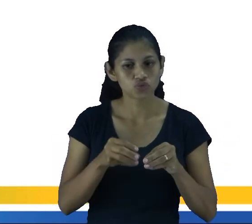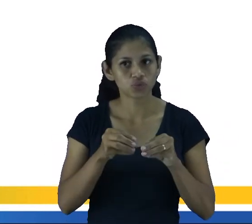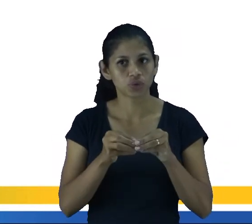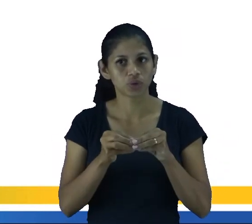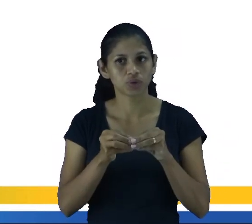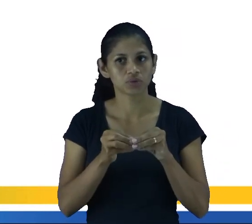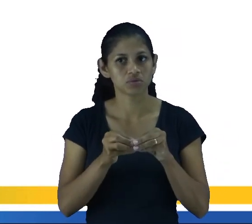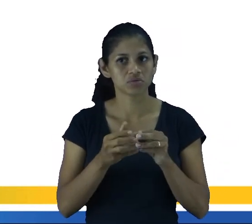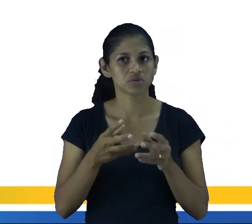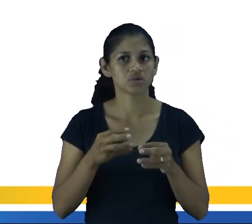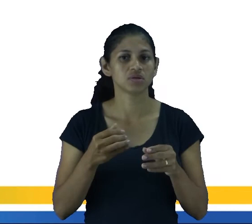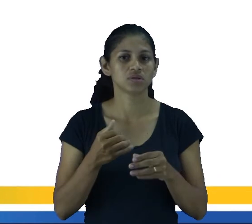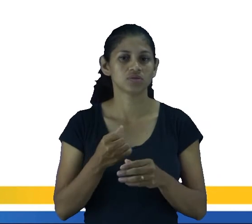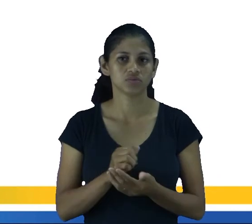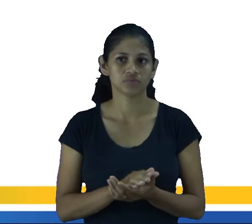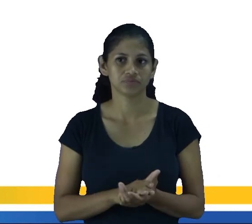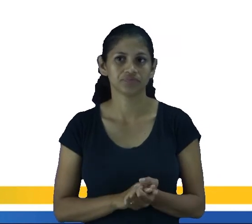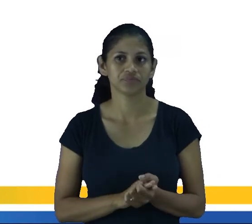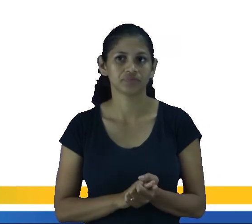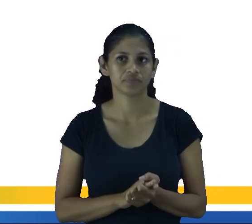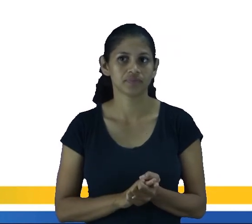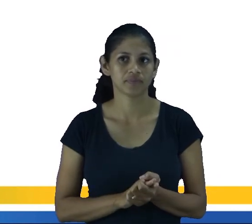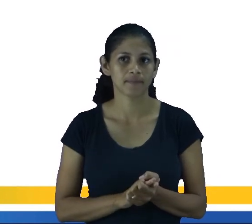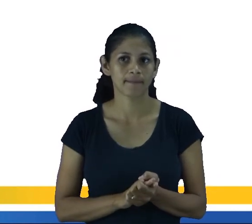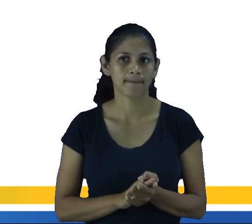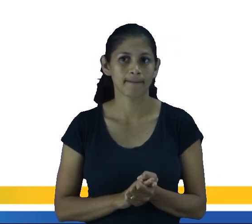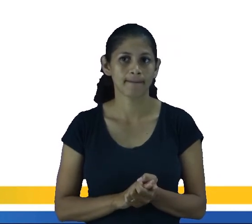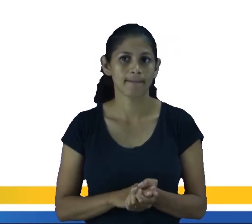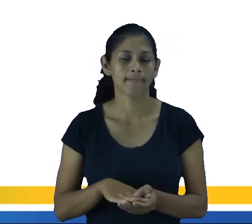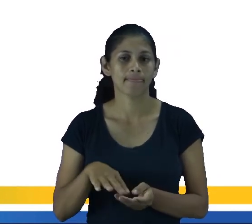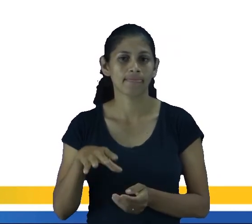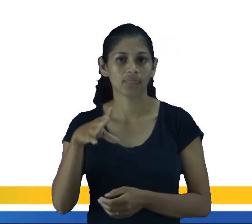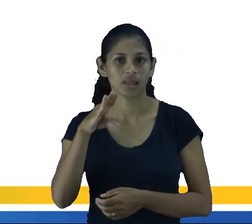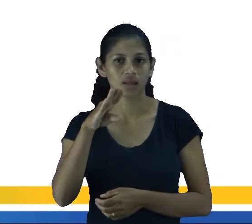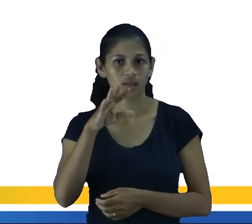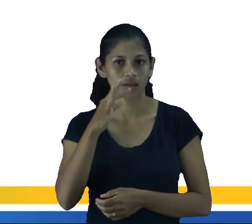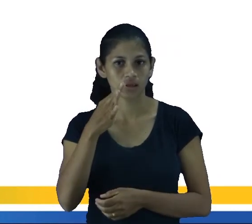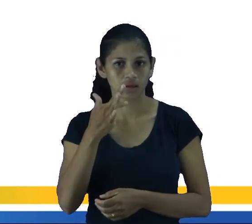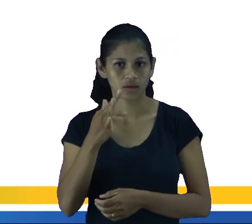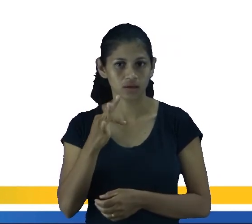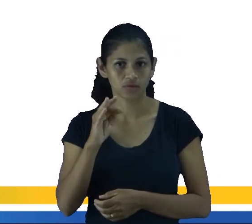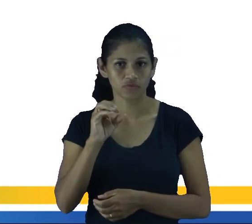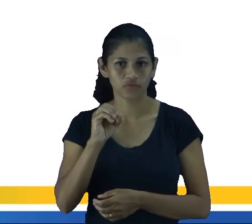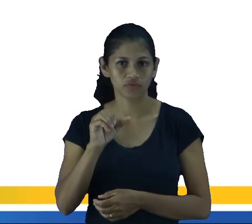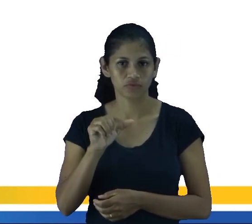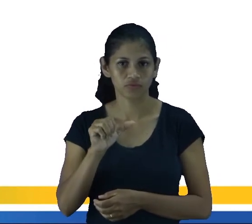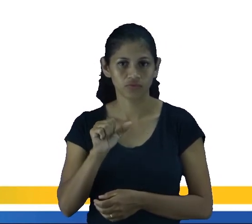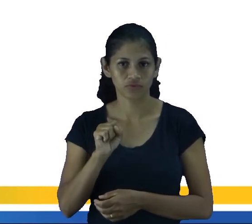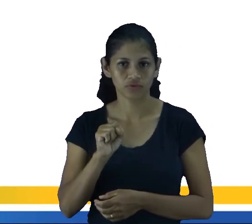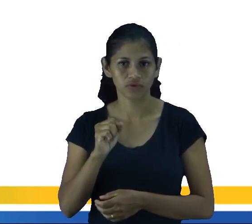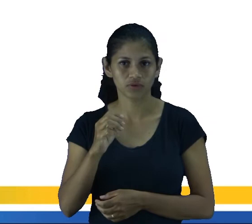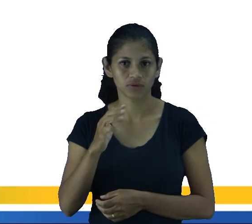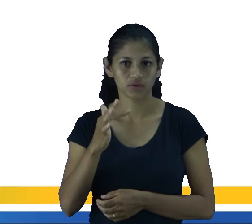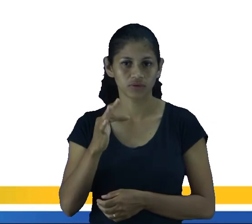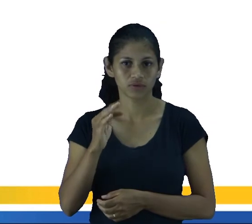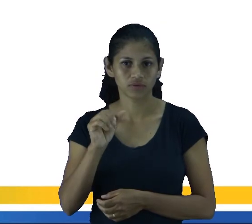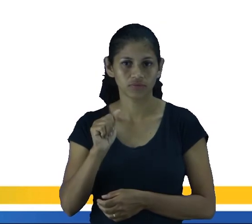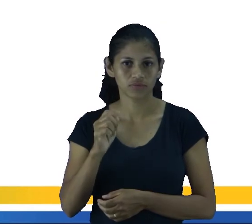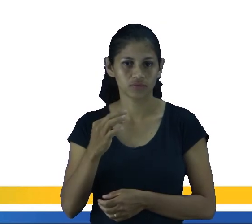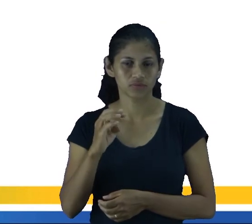nenhum desses elementos, ele vai ser insolúvel. E os fosfatos, né, também quando estiver ligado ali aos alcalinos e à